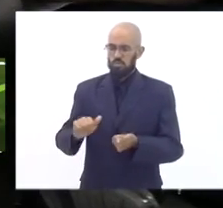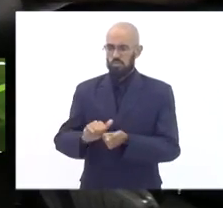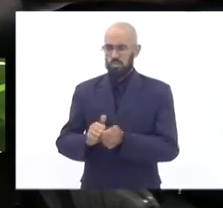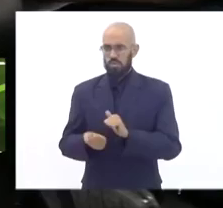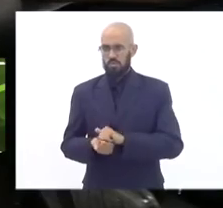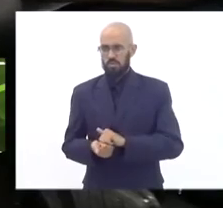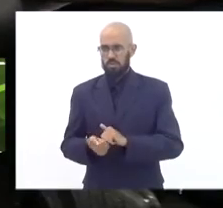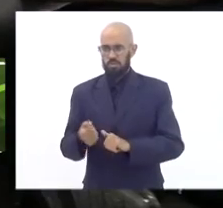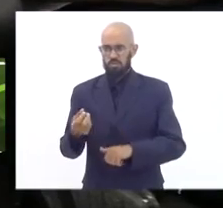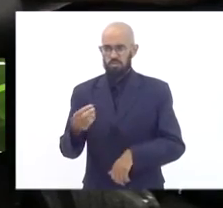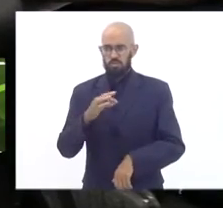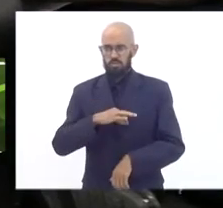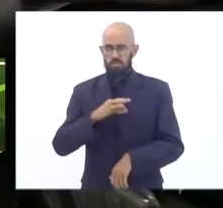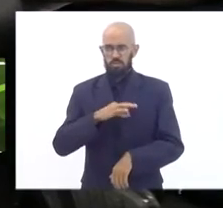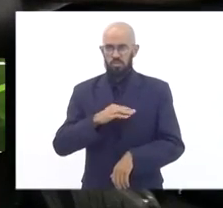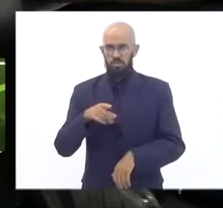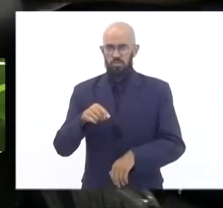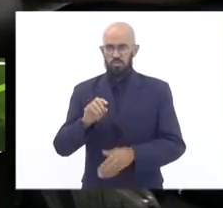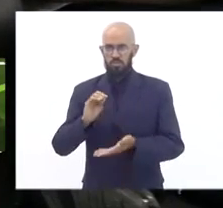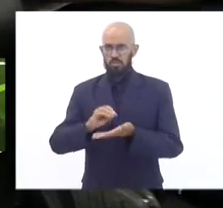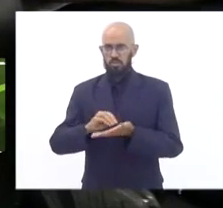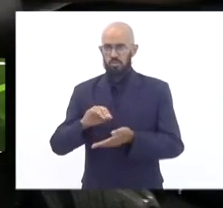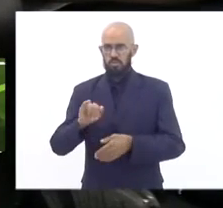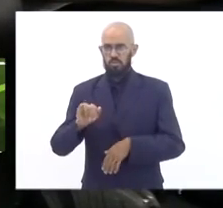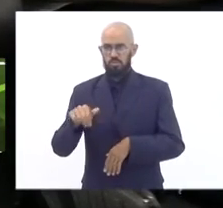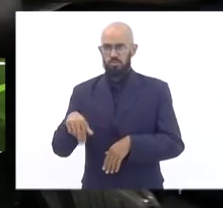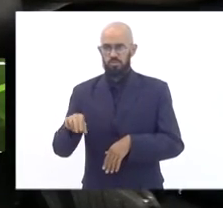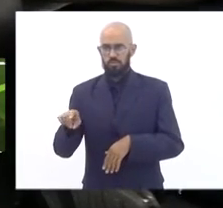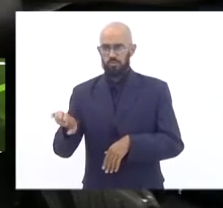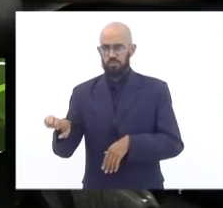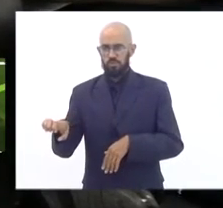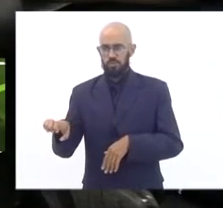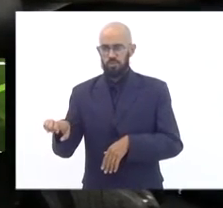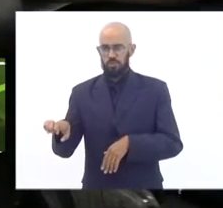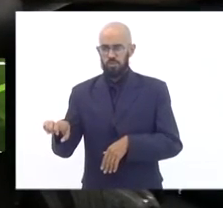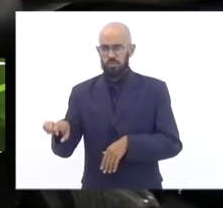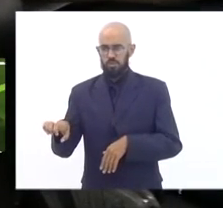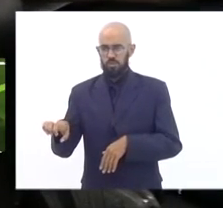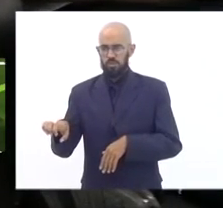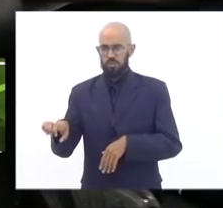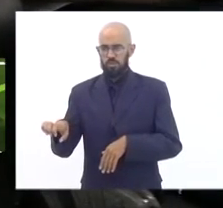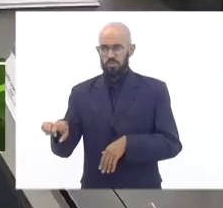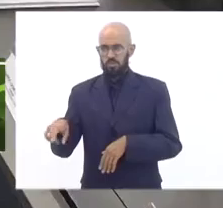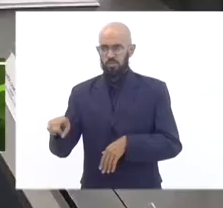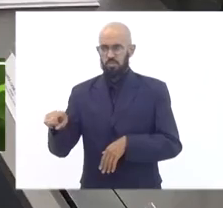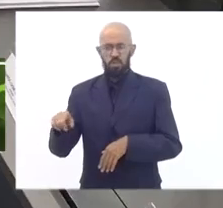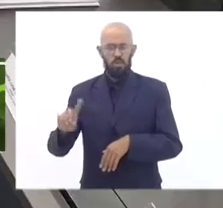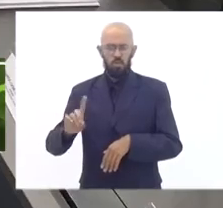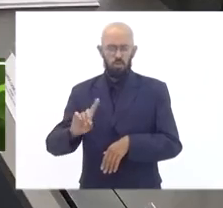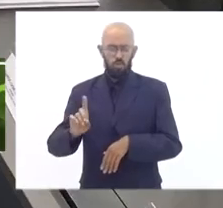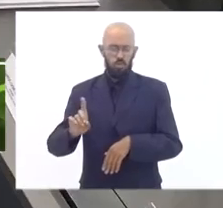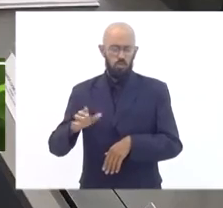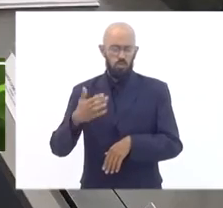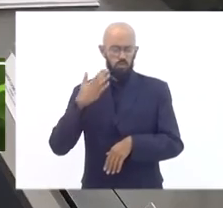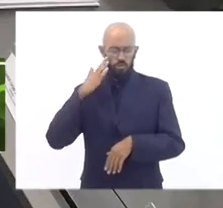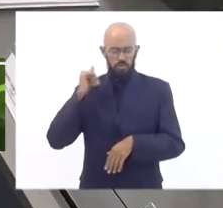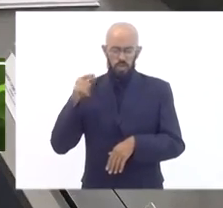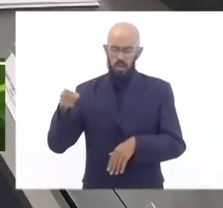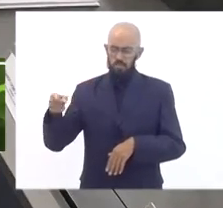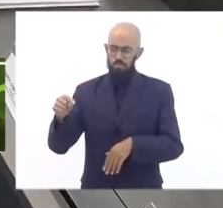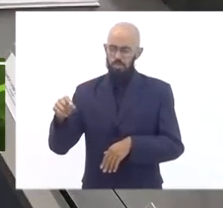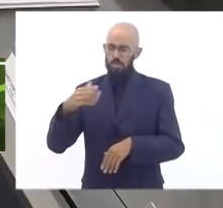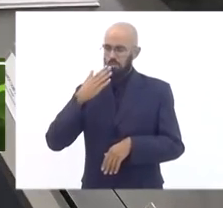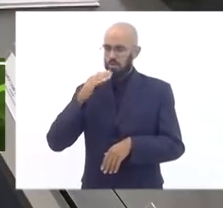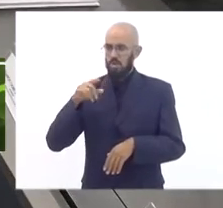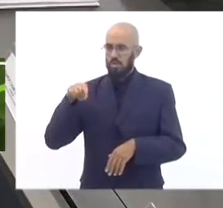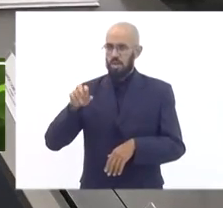né, a gente aplica o índice. Assim, de modo geral, a Getrans tem alguma ideia do que representa as